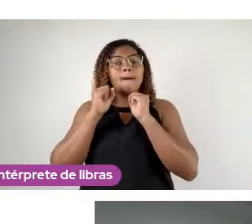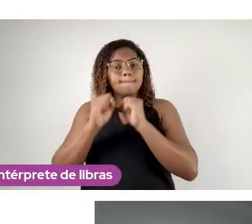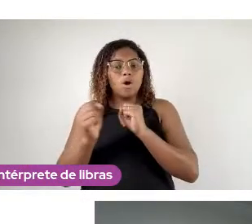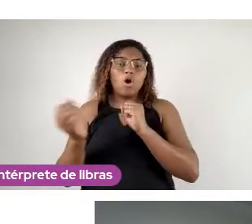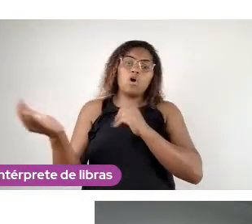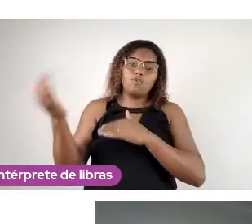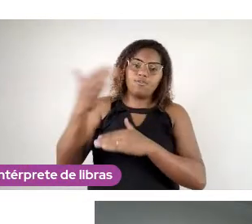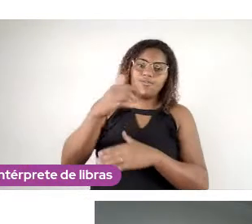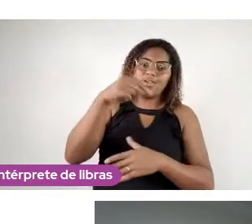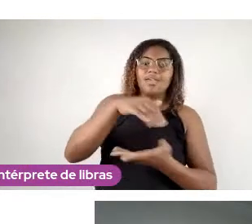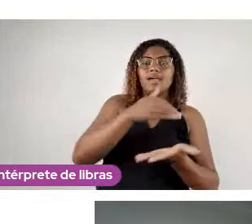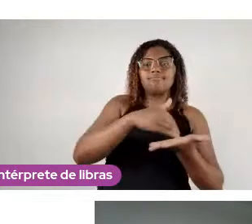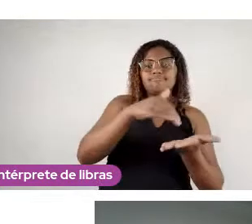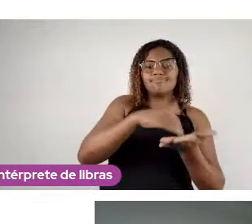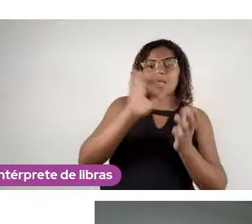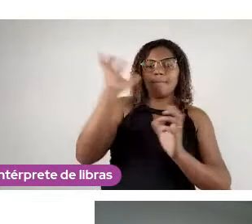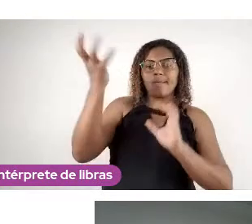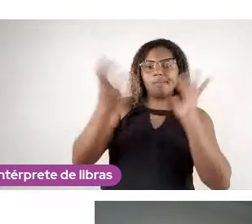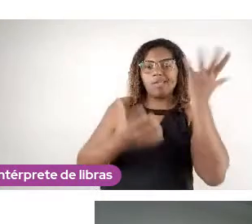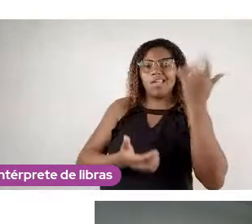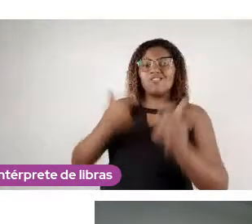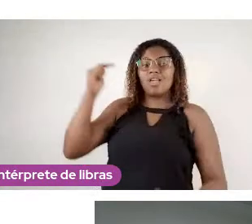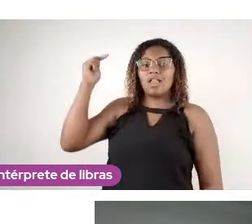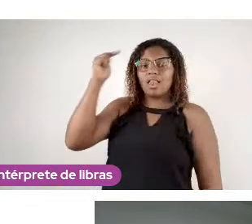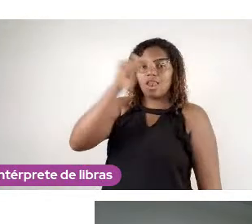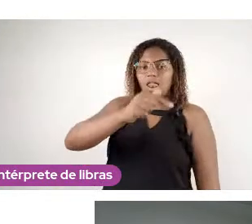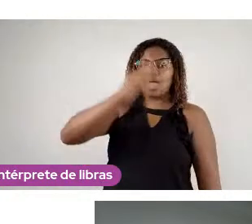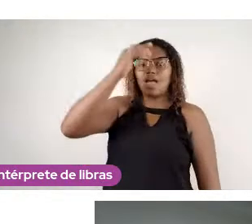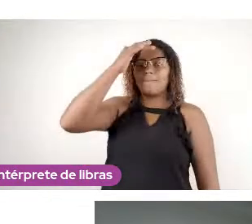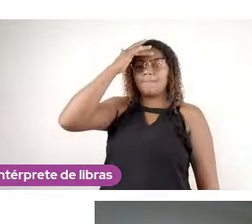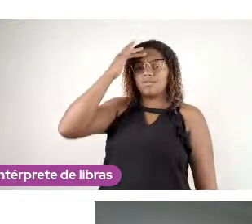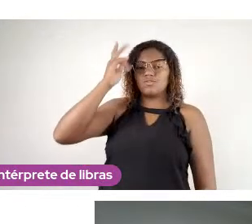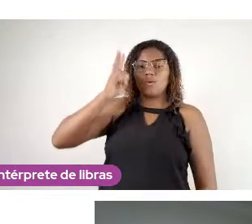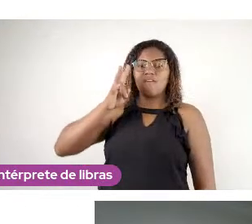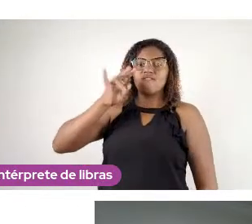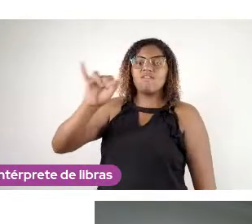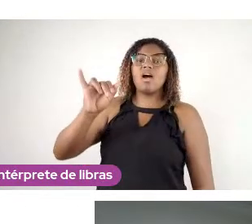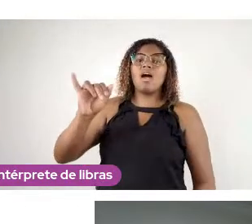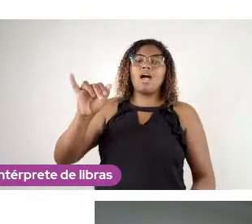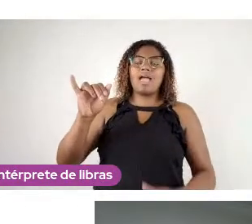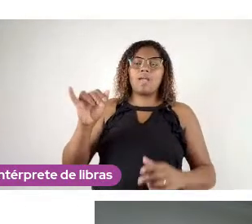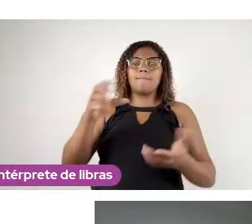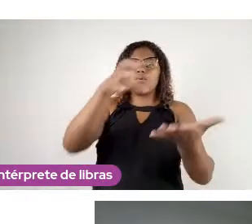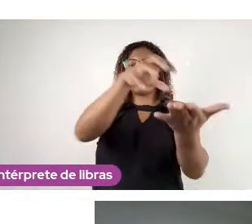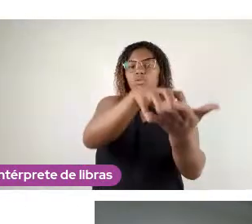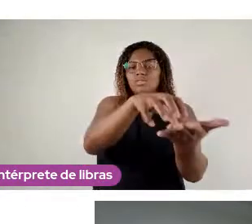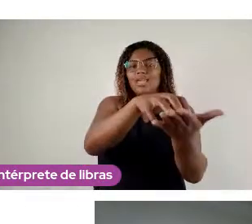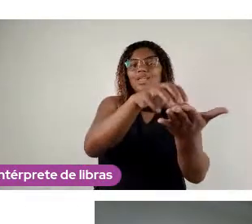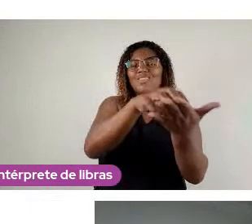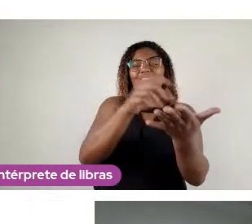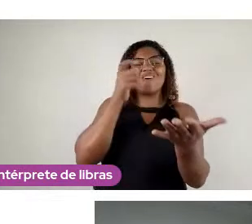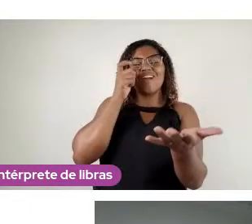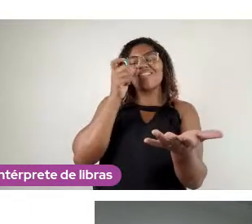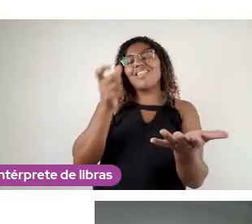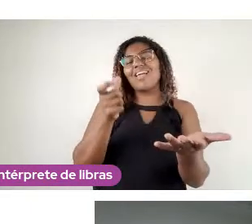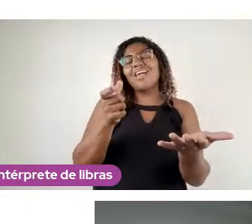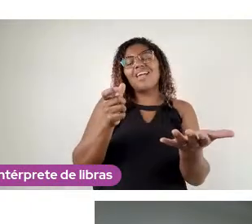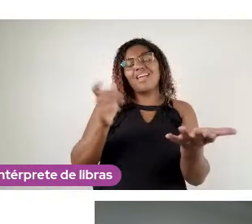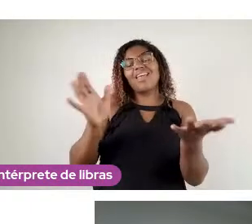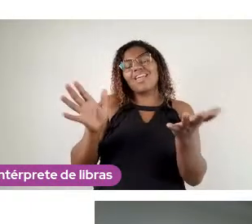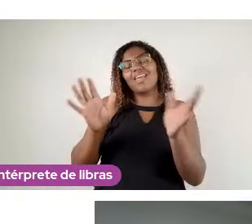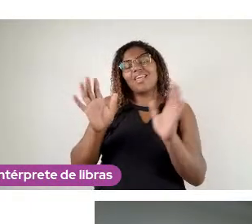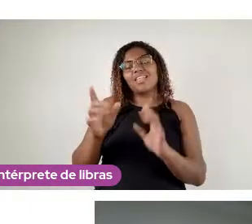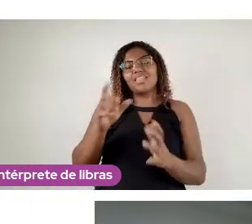de Meio Ambiente, e lá o voluntário ele vai para o setor que mais tiver interesse, enfim, o núcleo